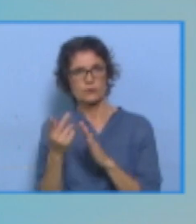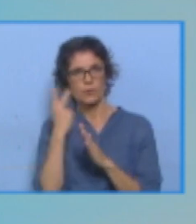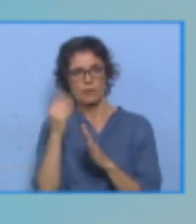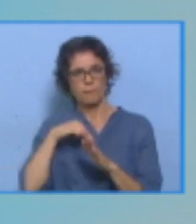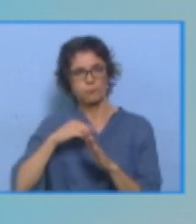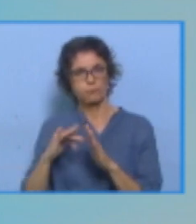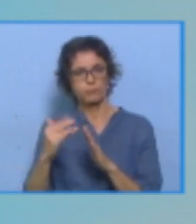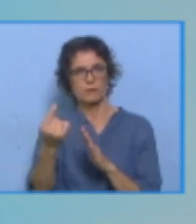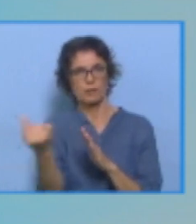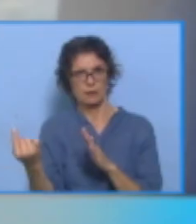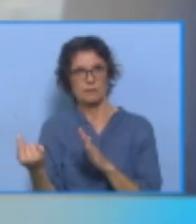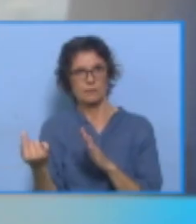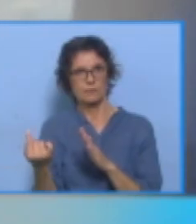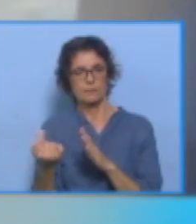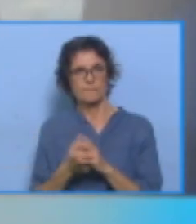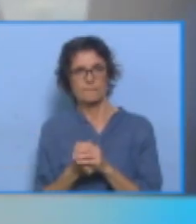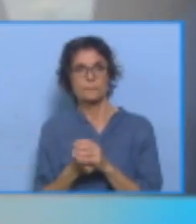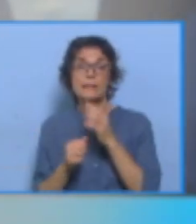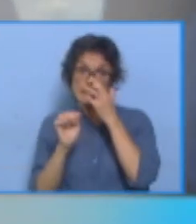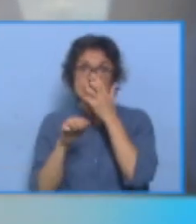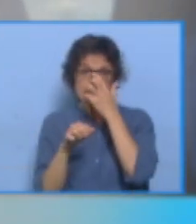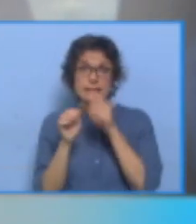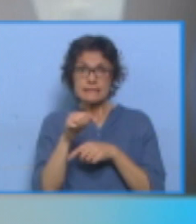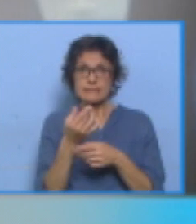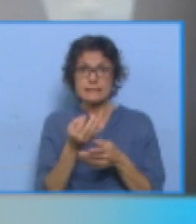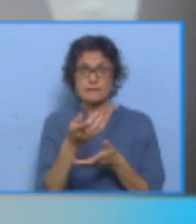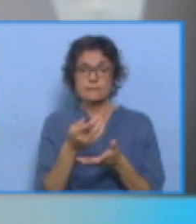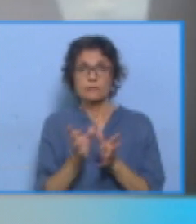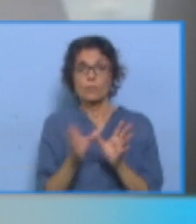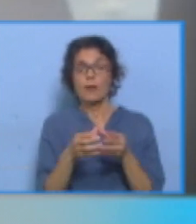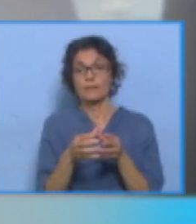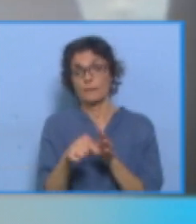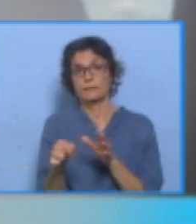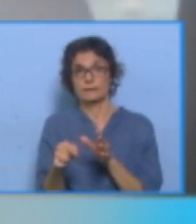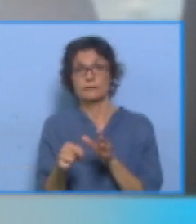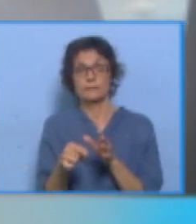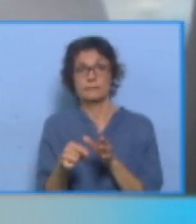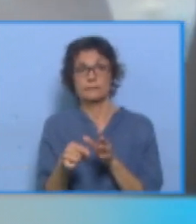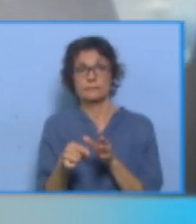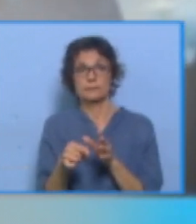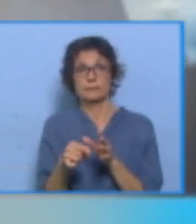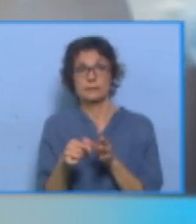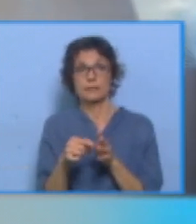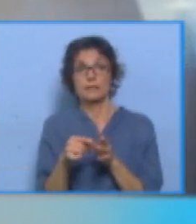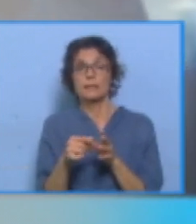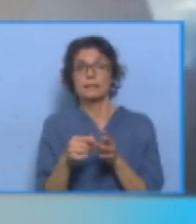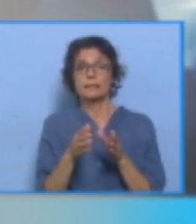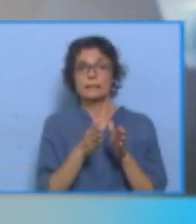um. Exatamente. As equipas têm muito, precisamente por se inserirem neste intervalo de